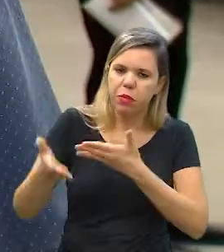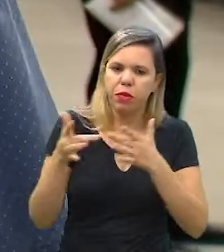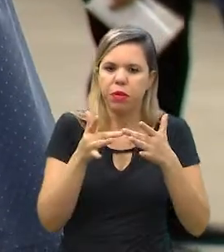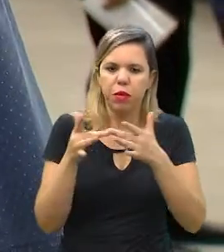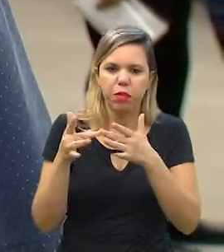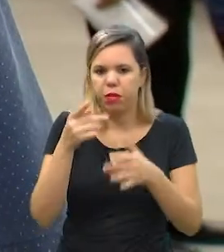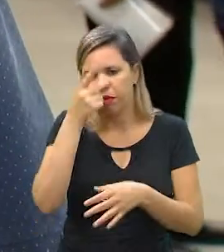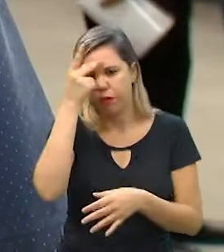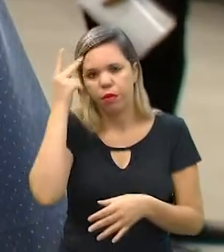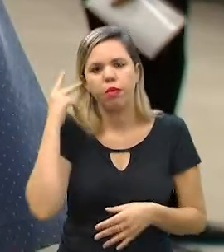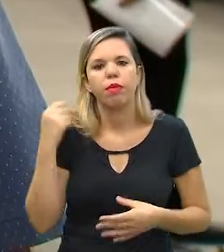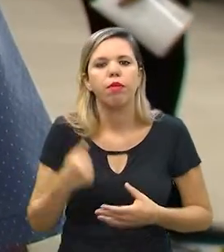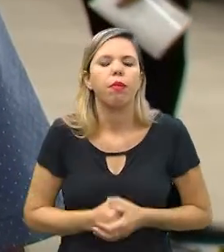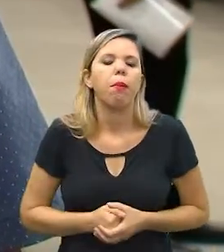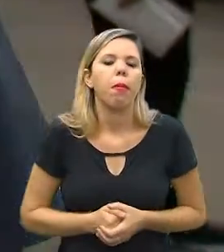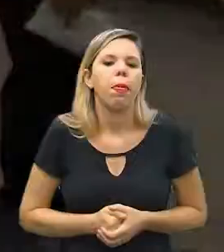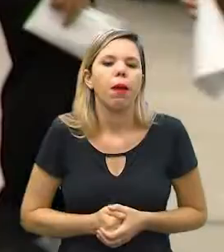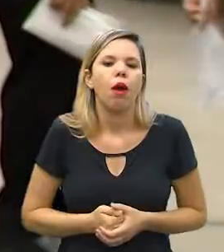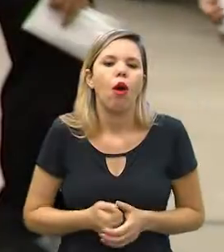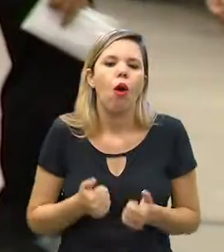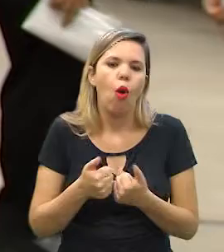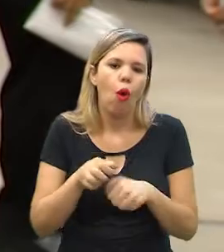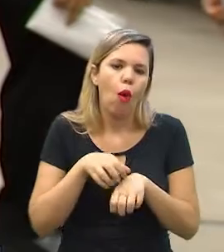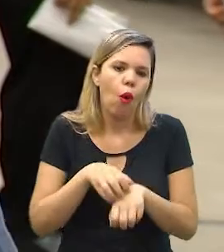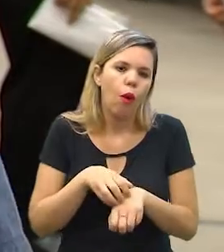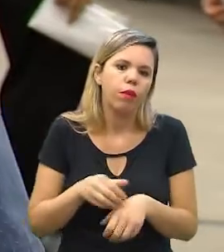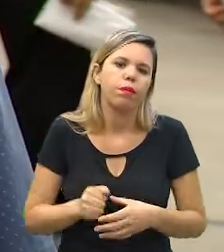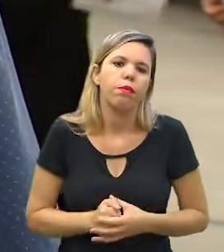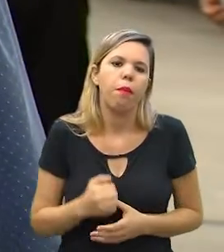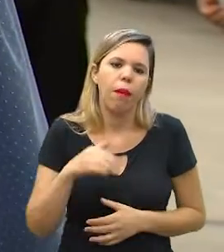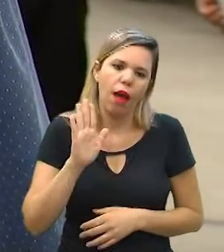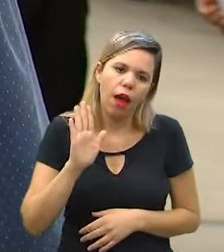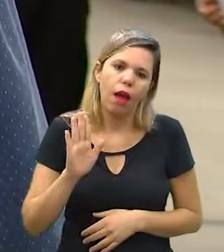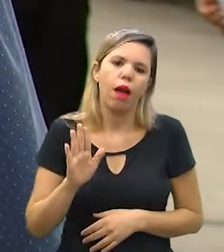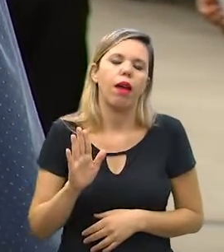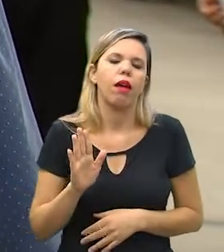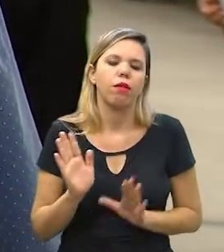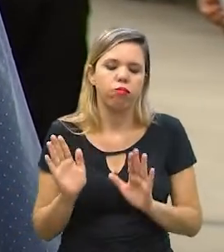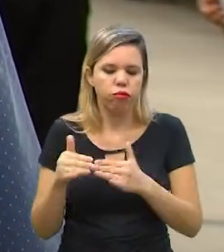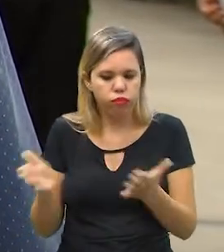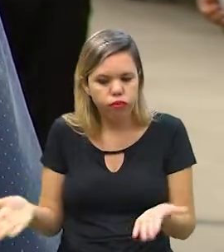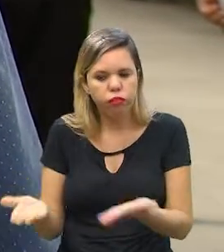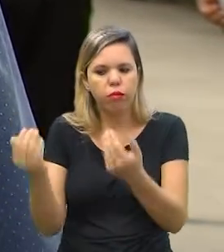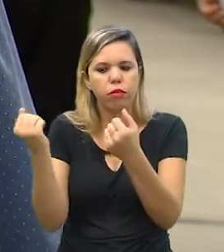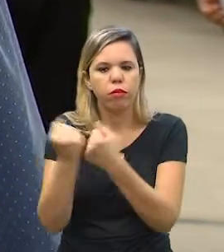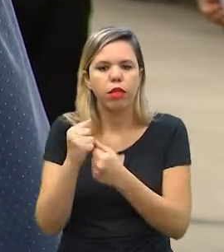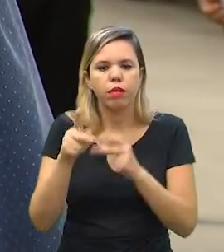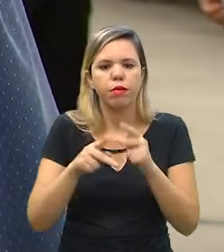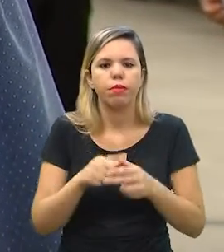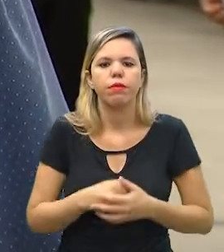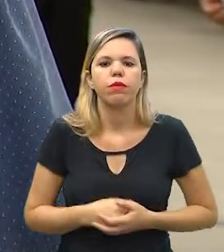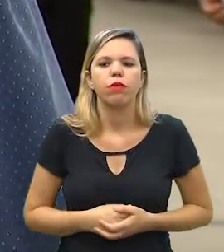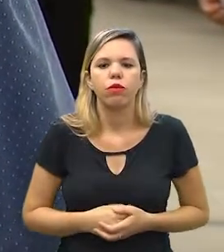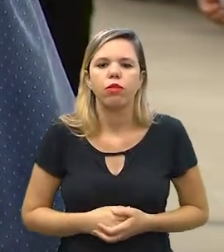mais convivência com outros idosos mas o ônibus mas é dedicação ao